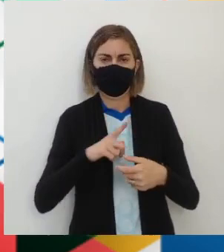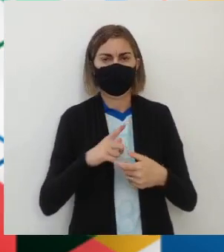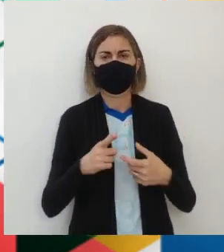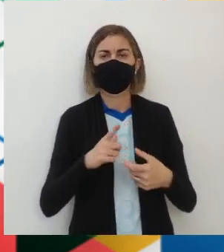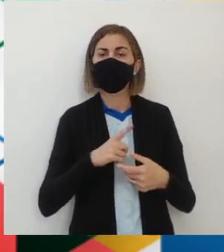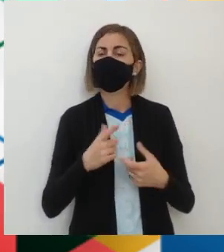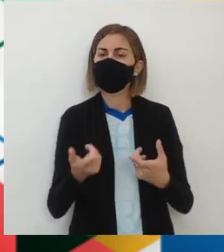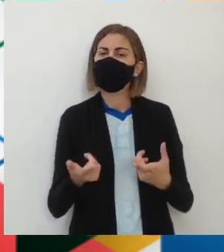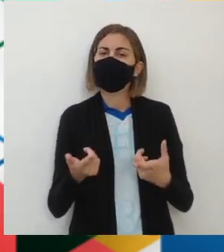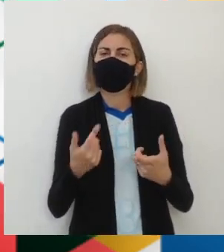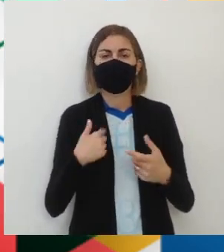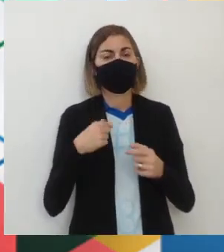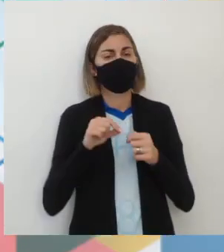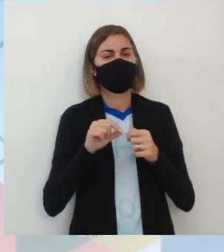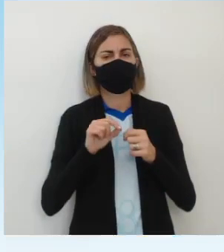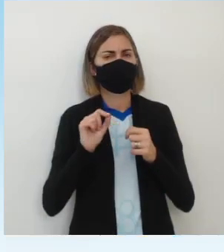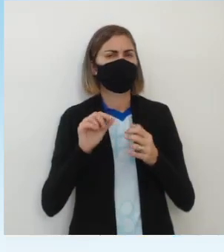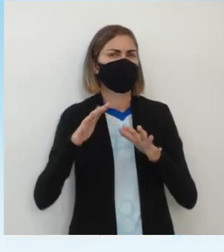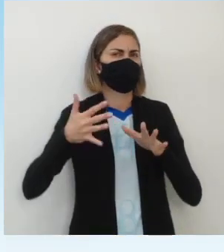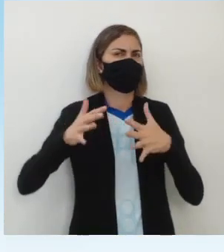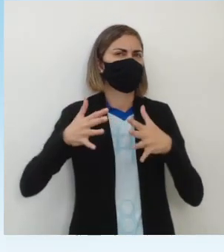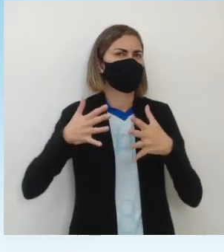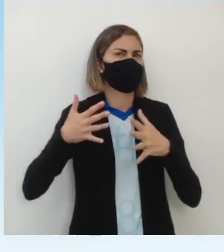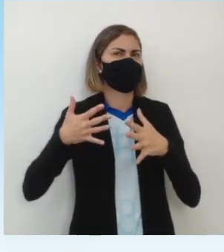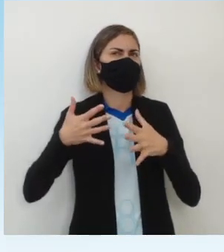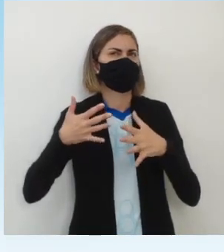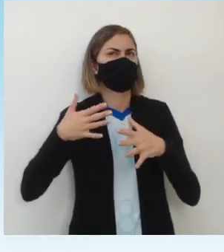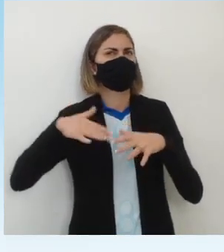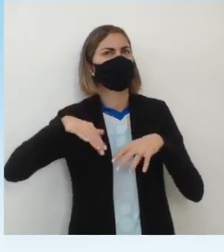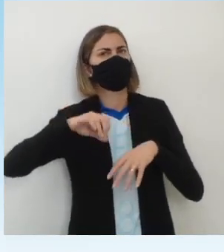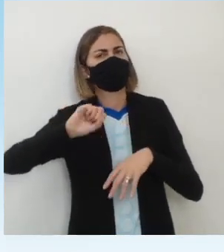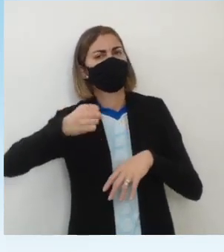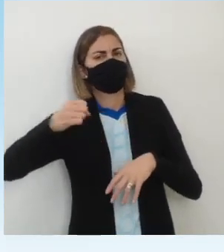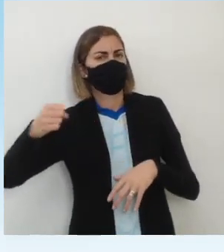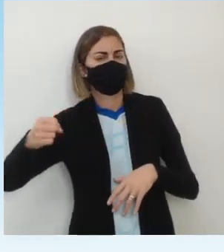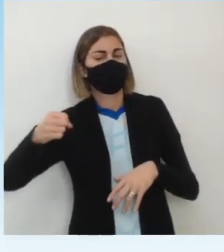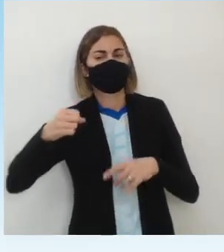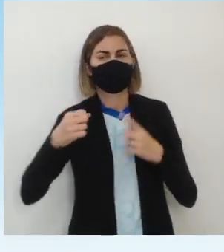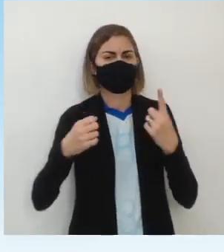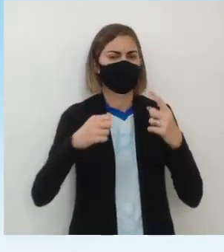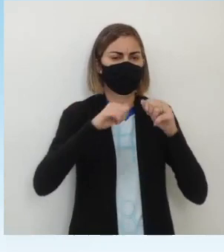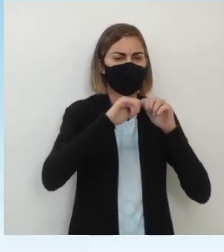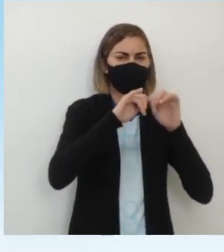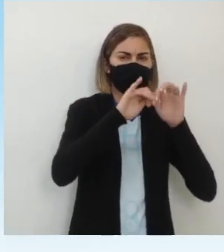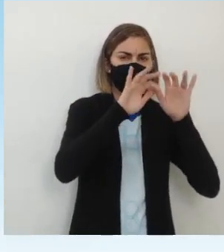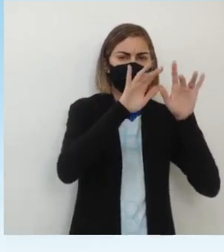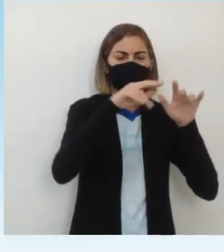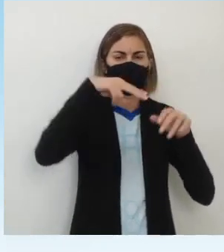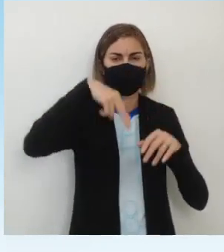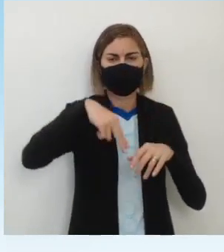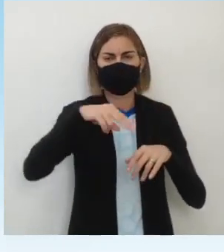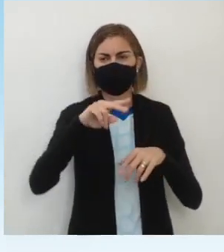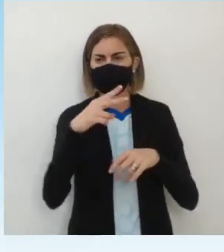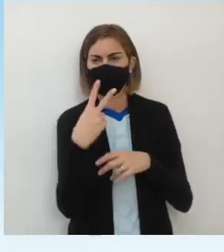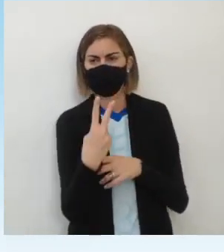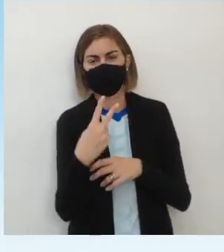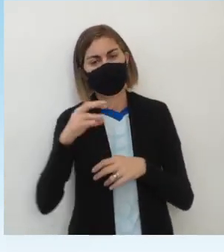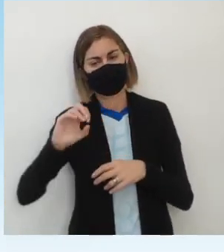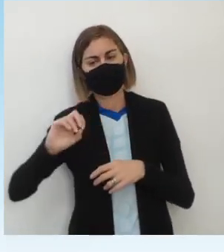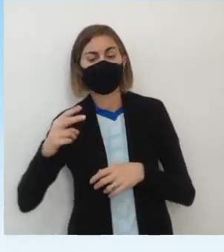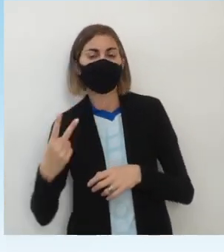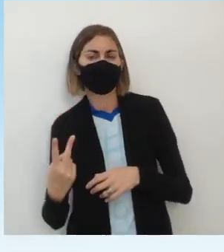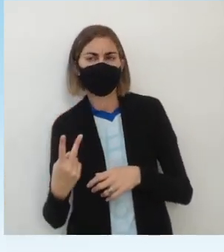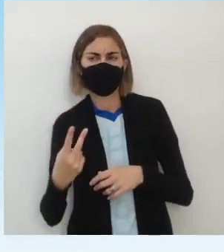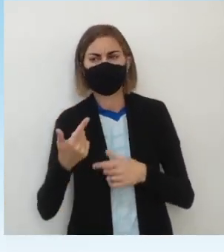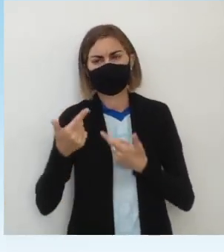gente faz? A gente faz uma média da massa molar desses dois gases, nitrogênio, oxigênio